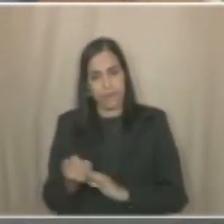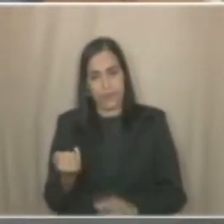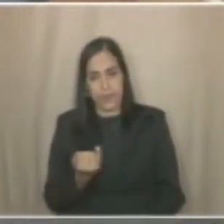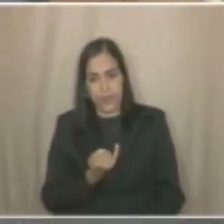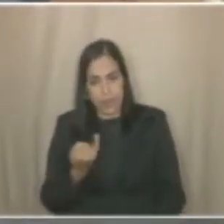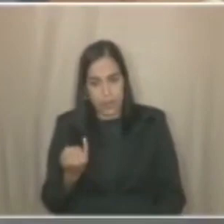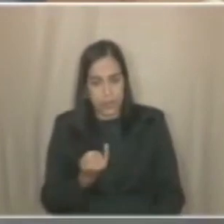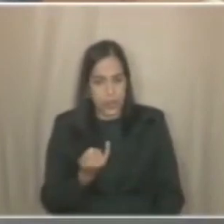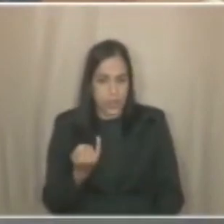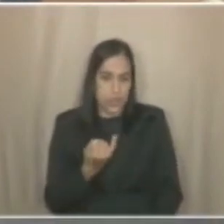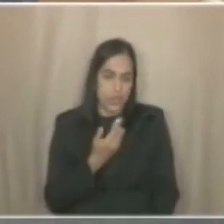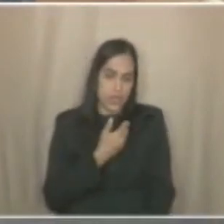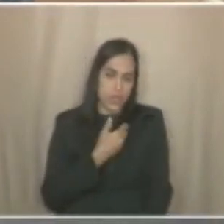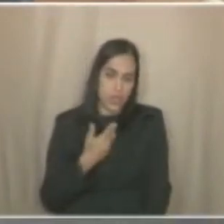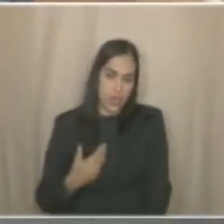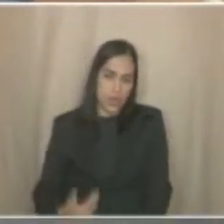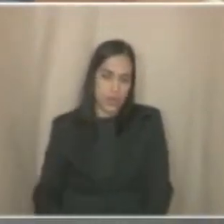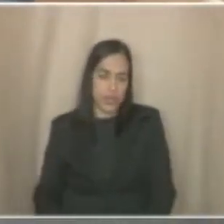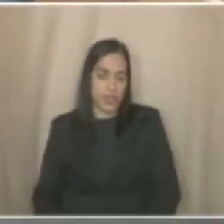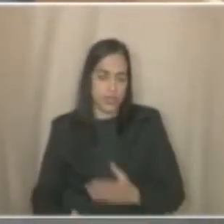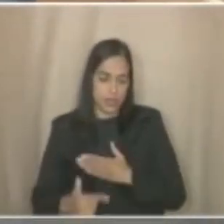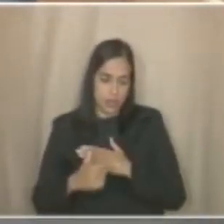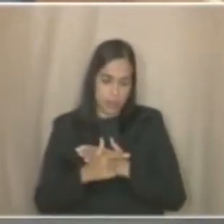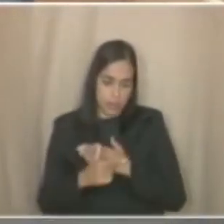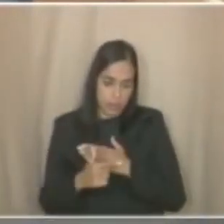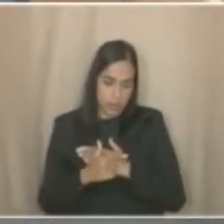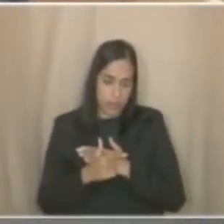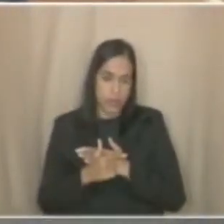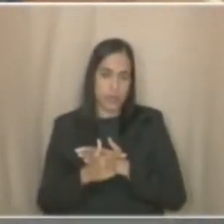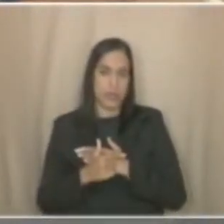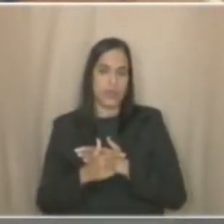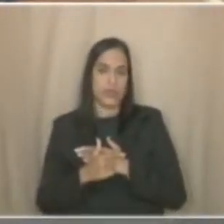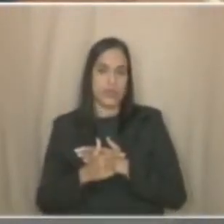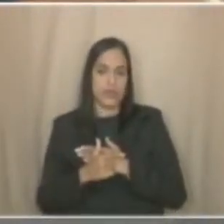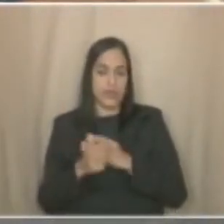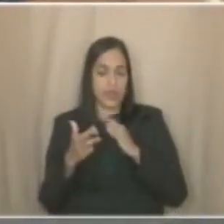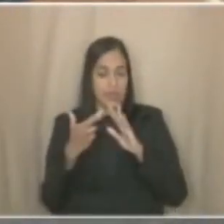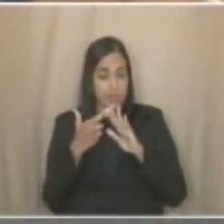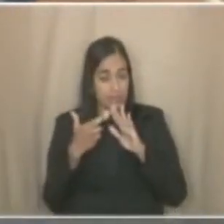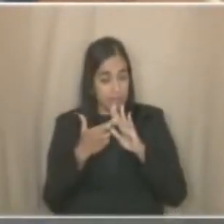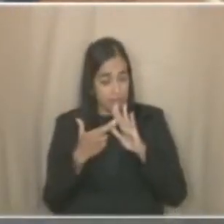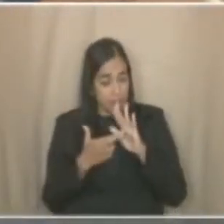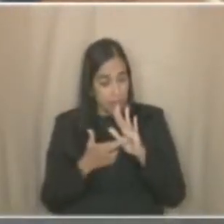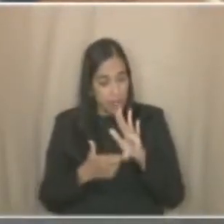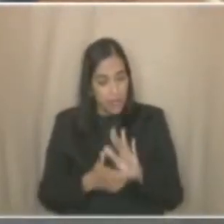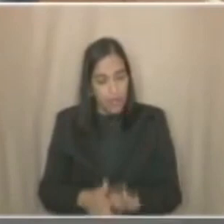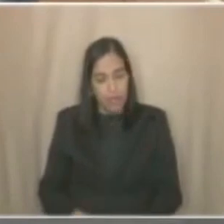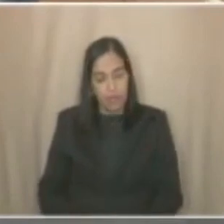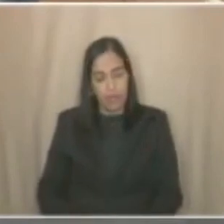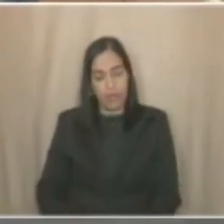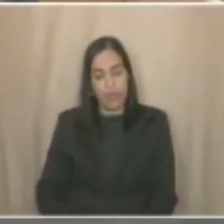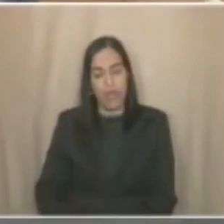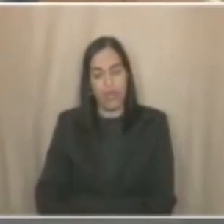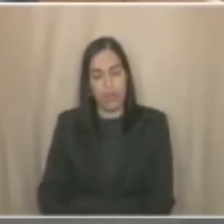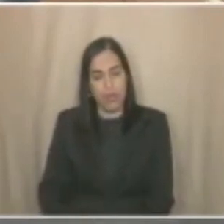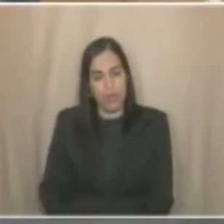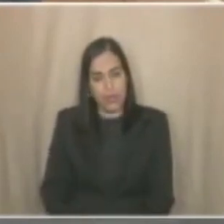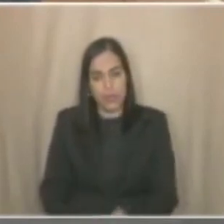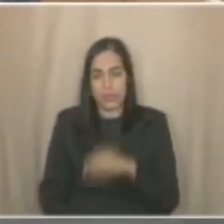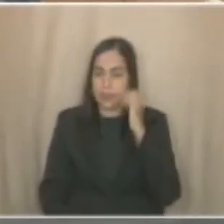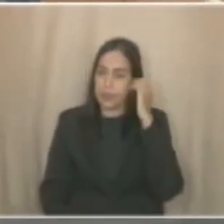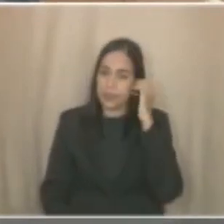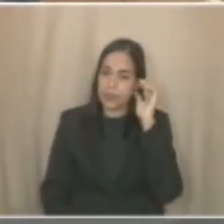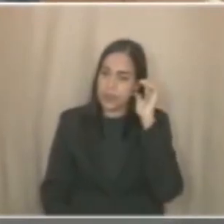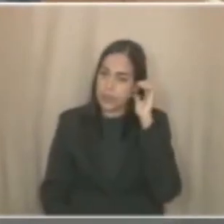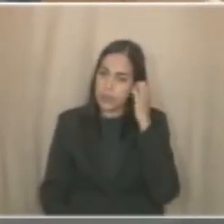o poder público Exerça o seu papel é para que as normas possam ser cumpridas para que o empresário nesse caso ele tenha